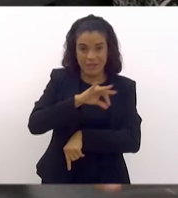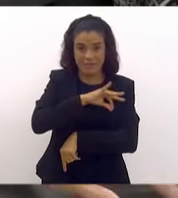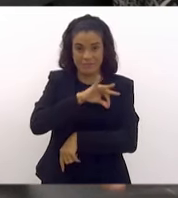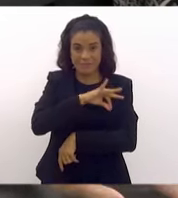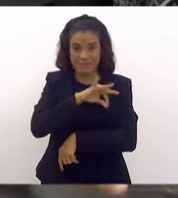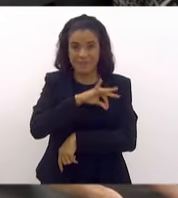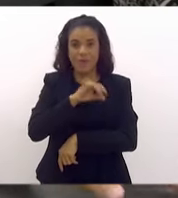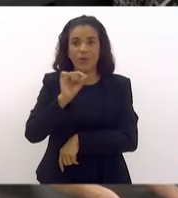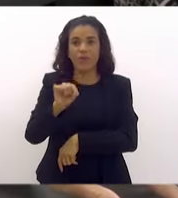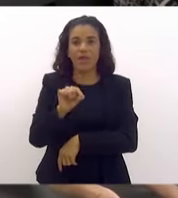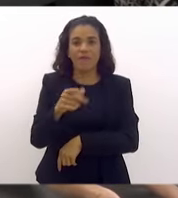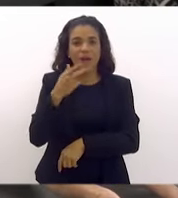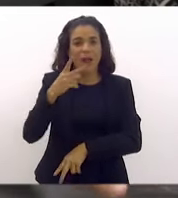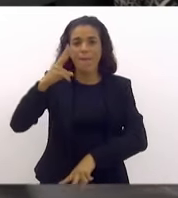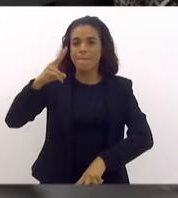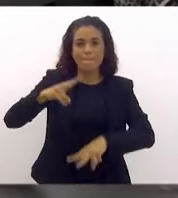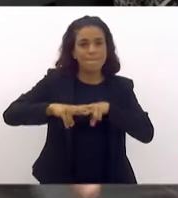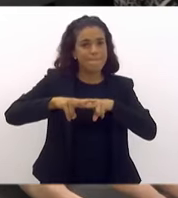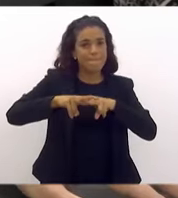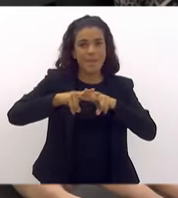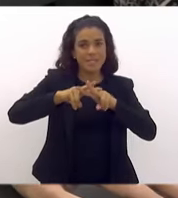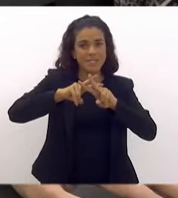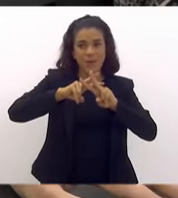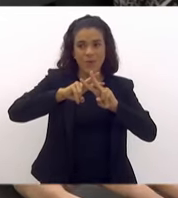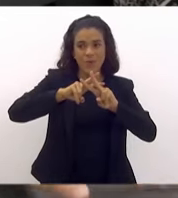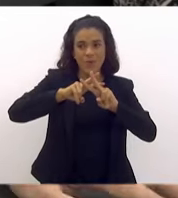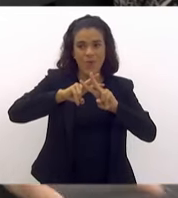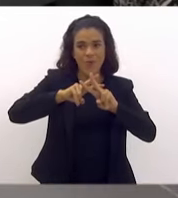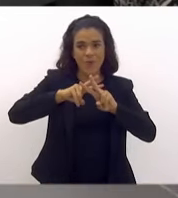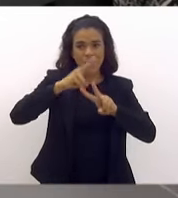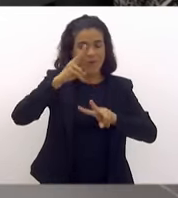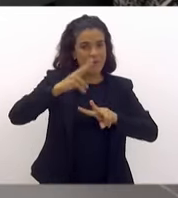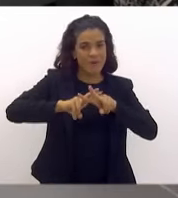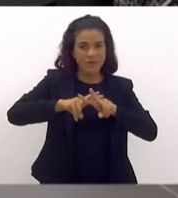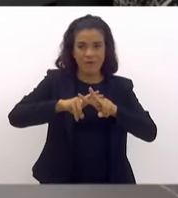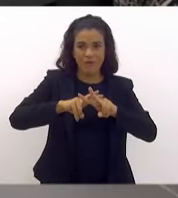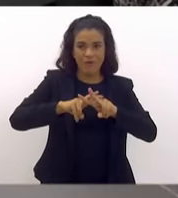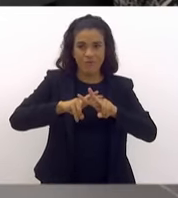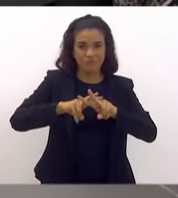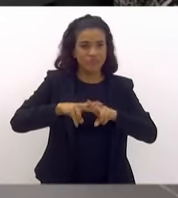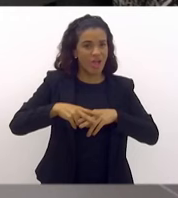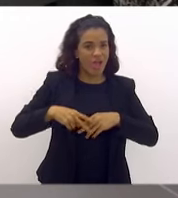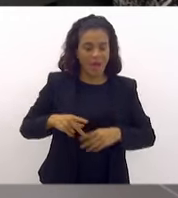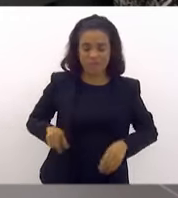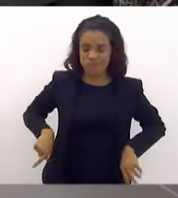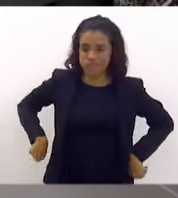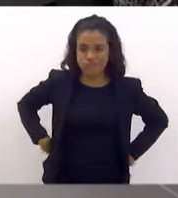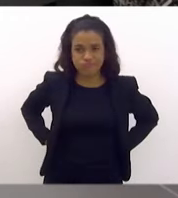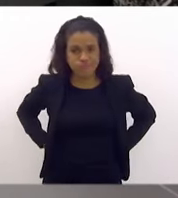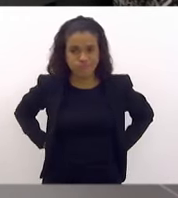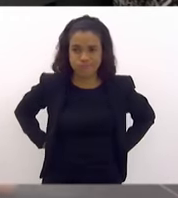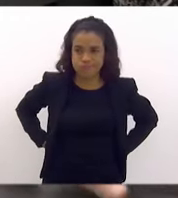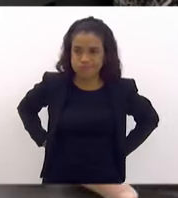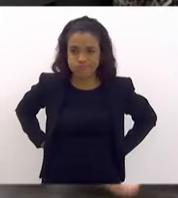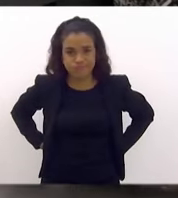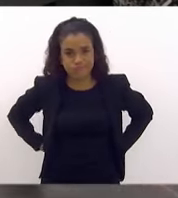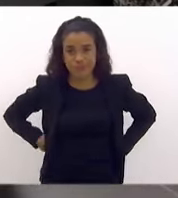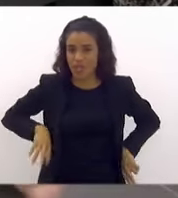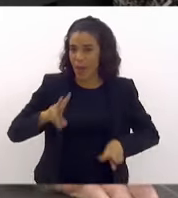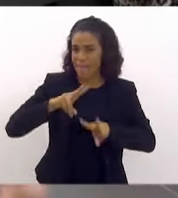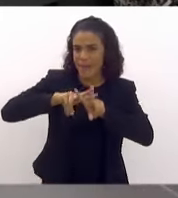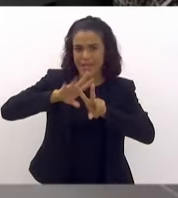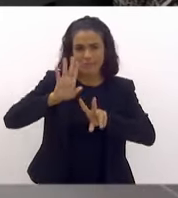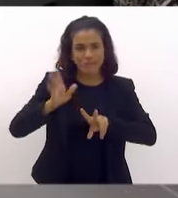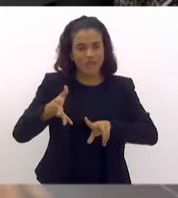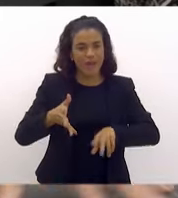hábito inclusive decretar prisão do do do do indiciado e o indiciado já chegava preso ao juízo criminal né E isso